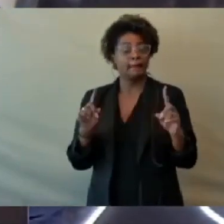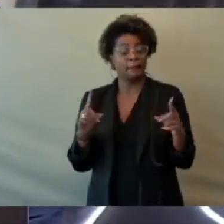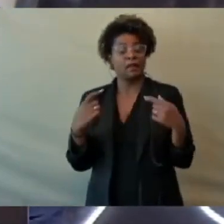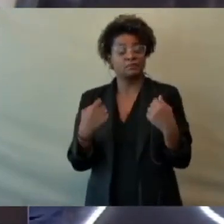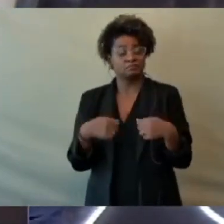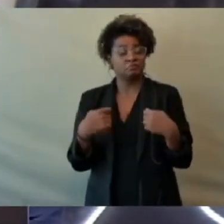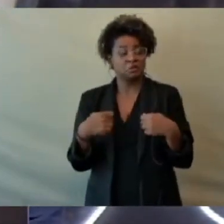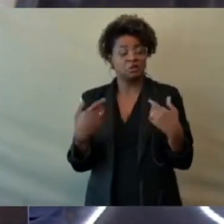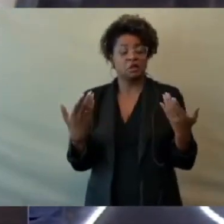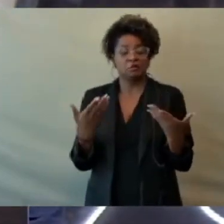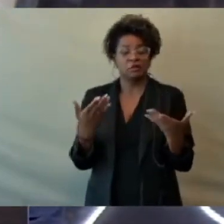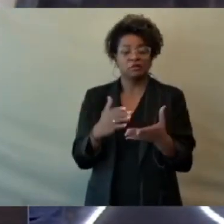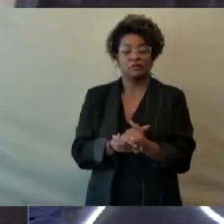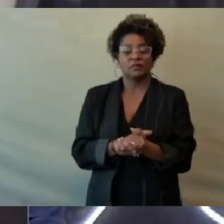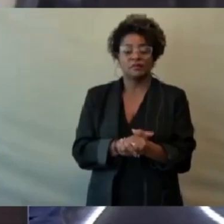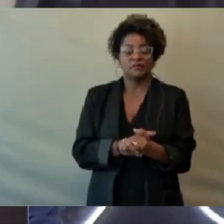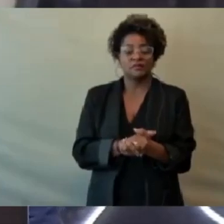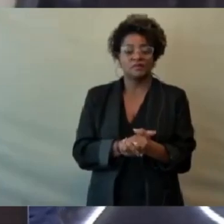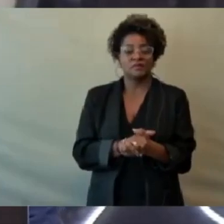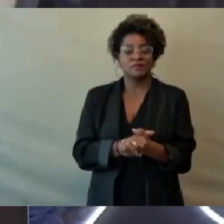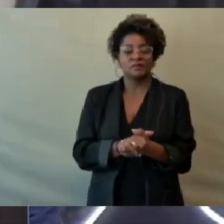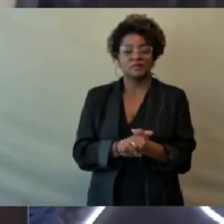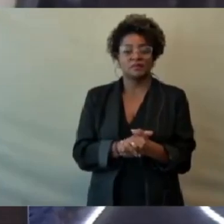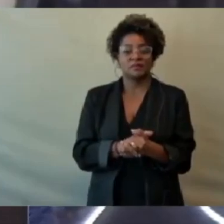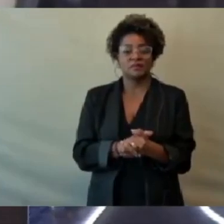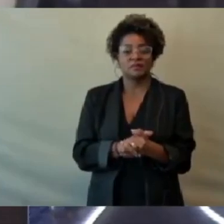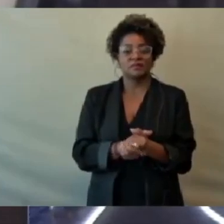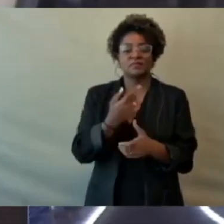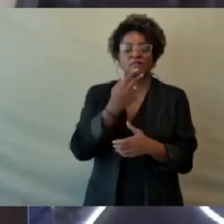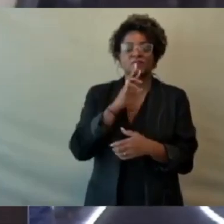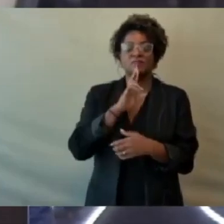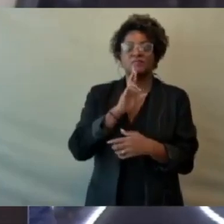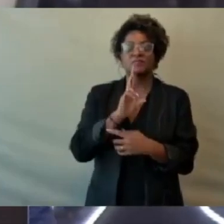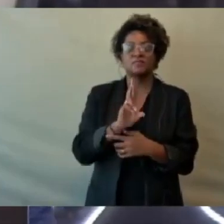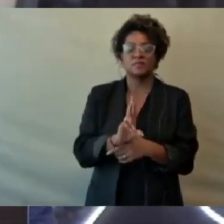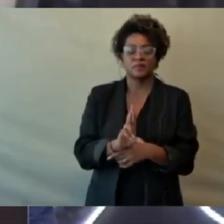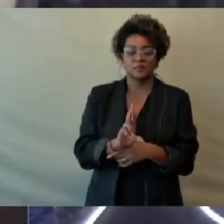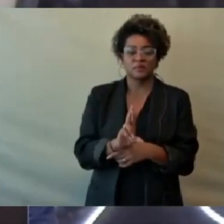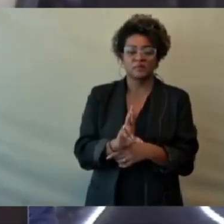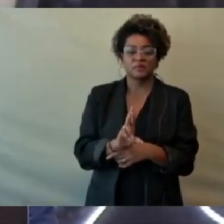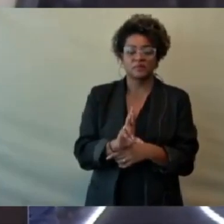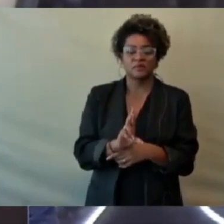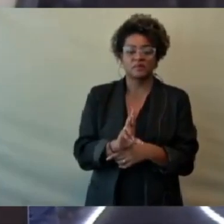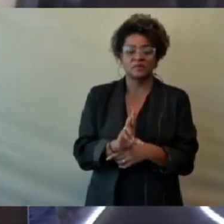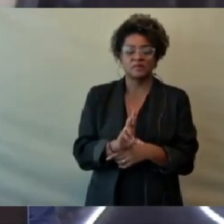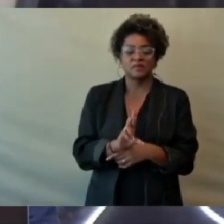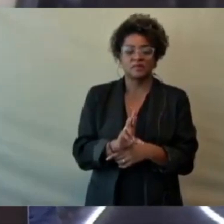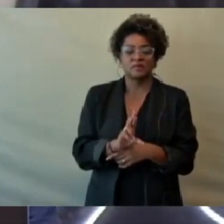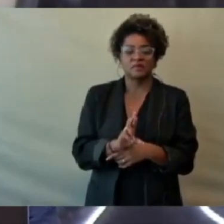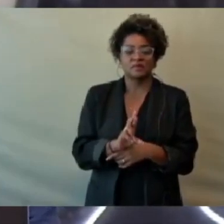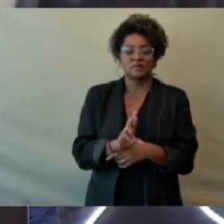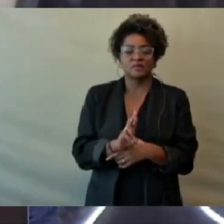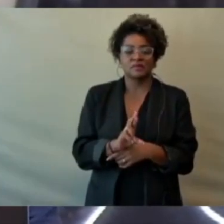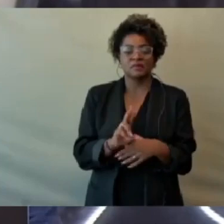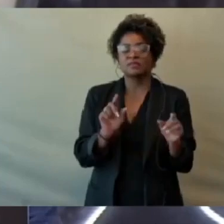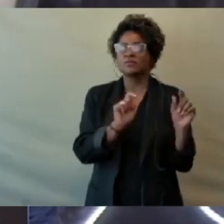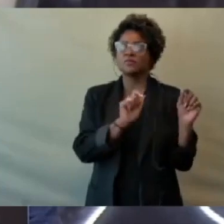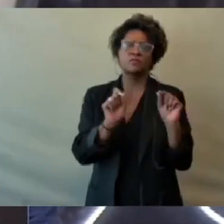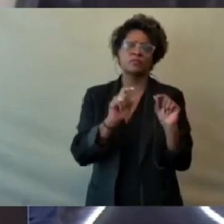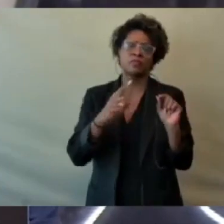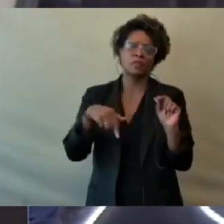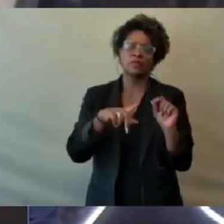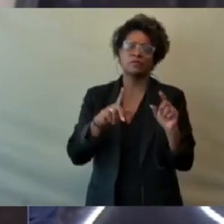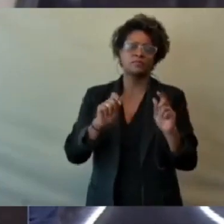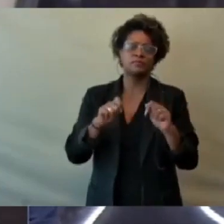de uma resposta com relação a o que que a gente pode fazer com essas pessoas que